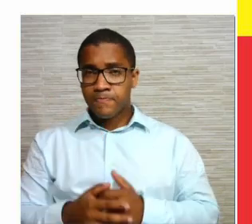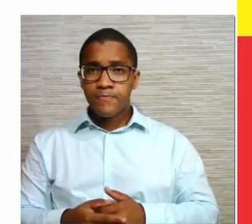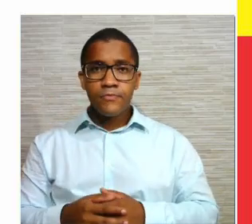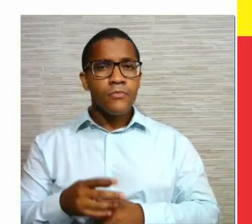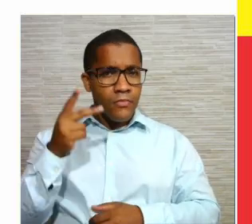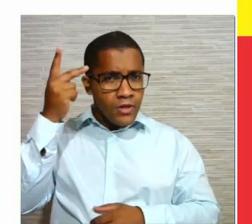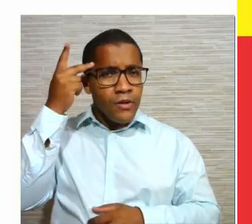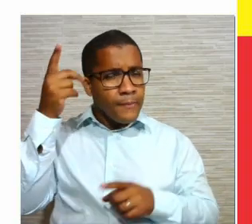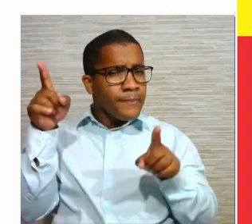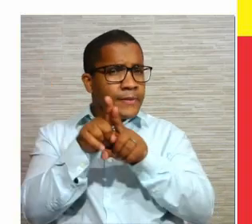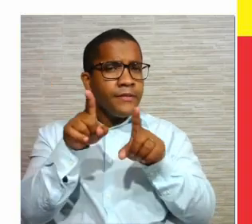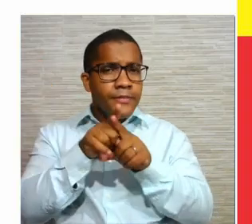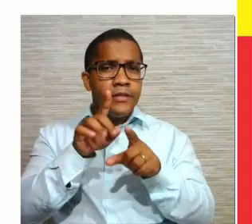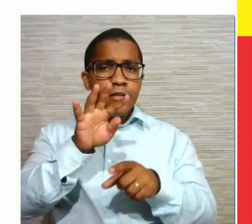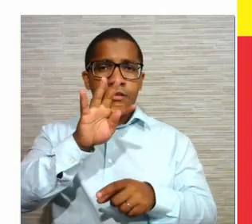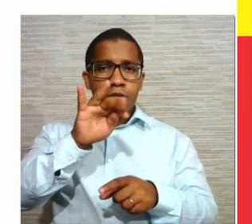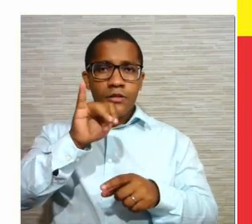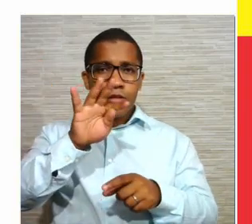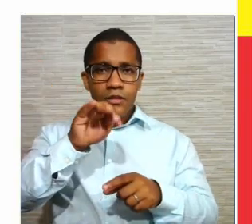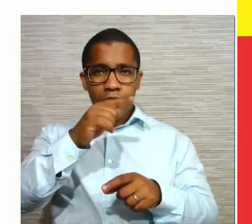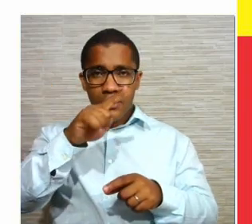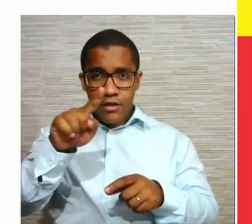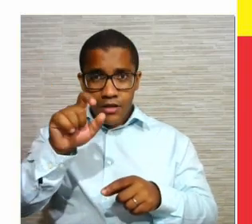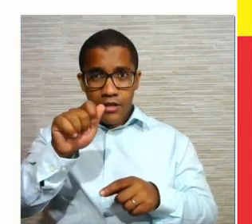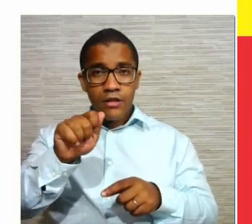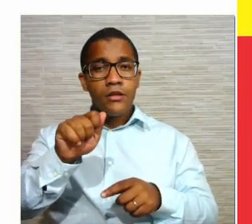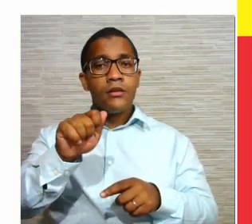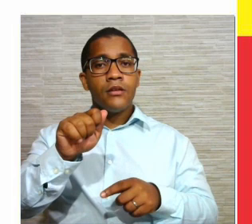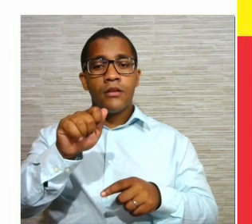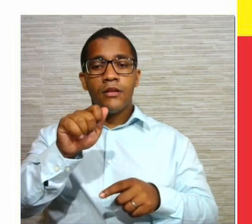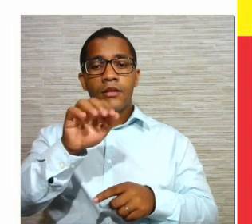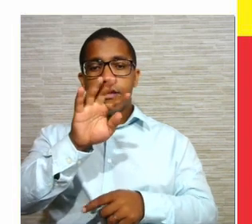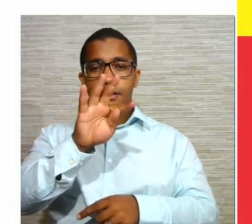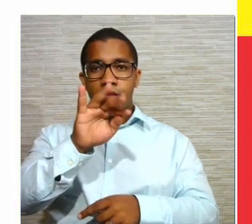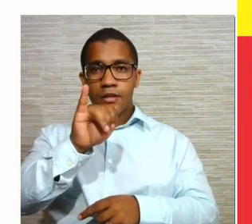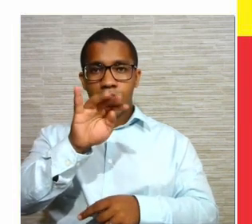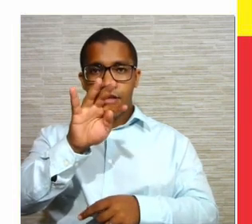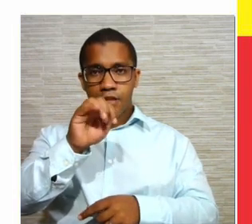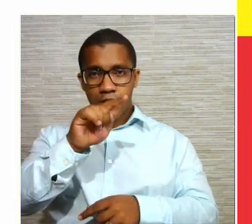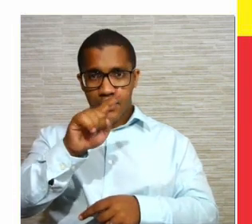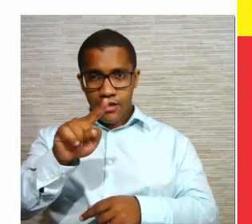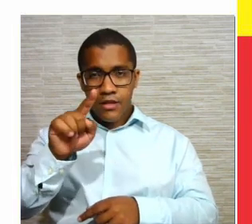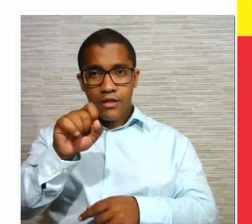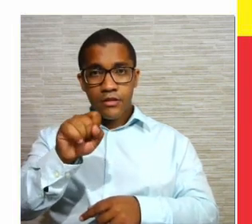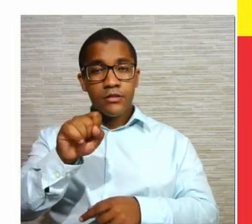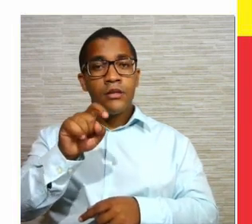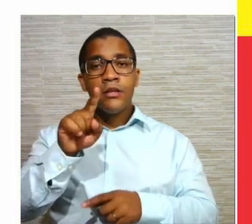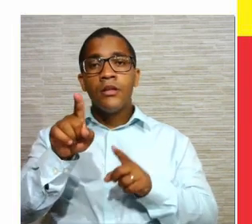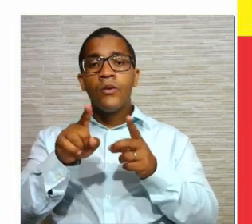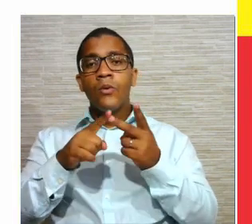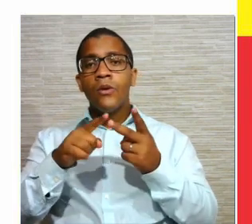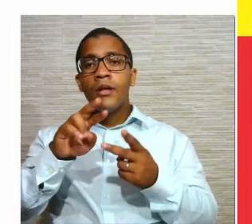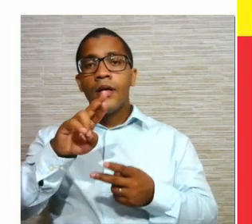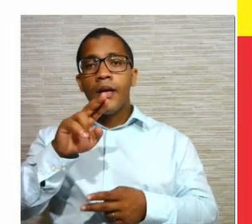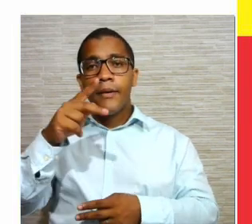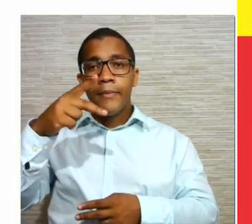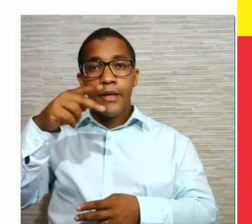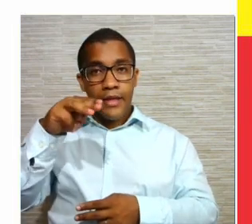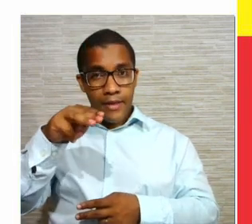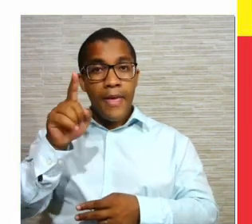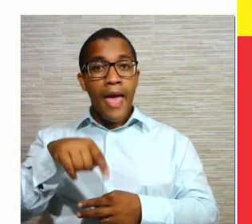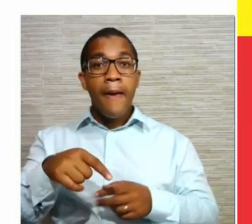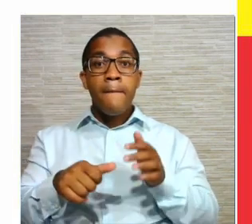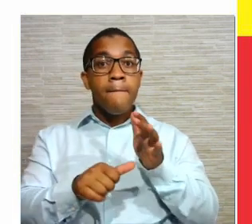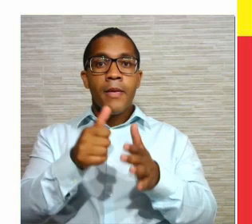Aí em São Paulo também tivemos o Titãs, né, e o RPM, e o RPM é a primeira banda